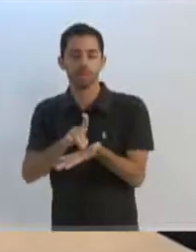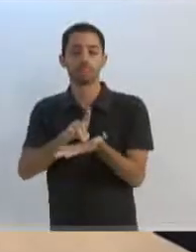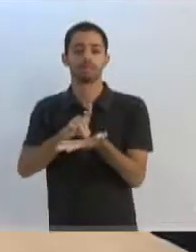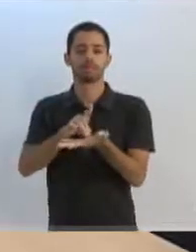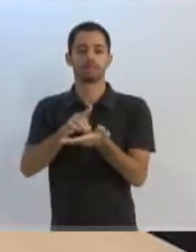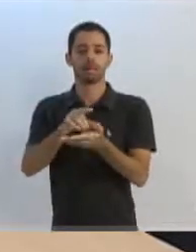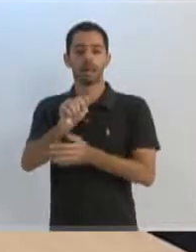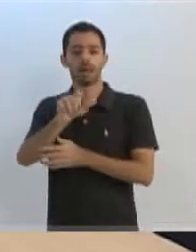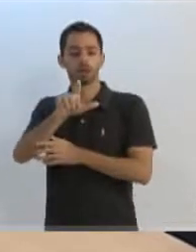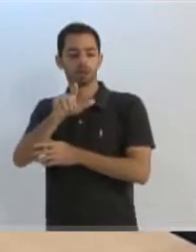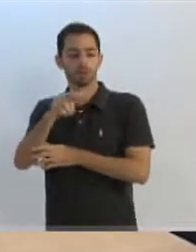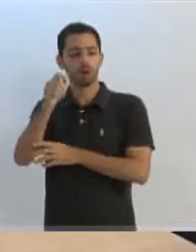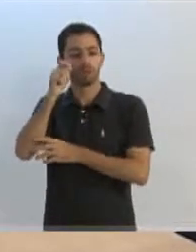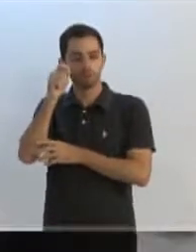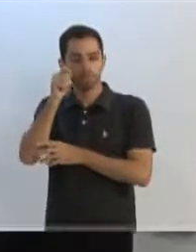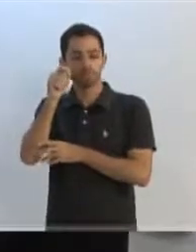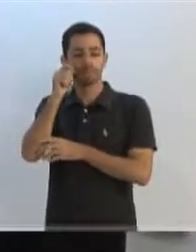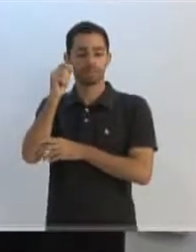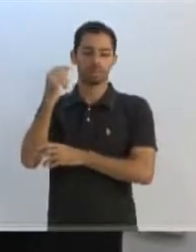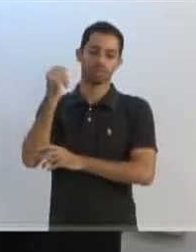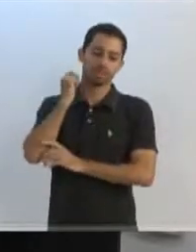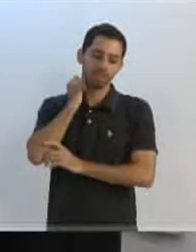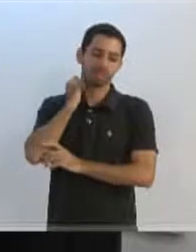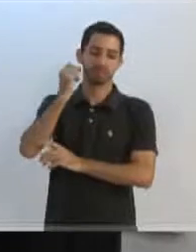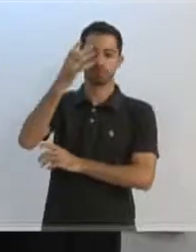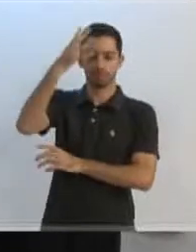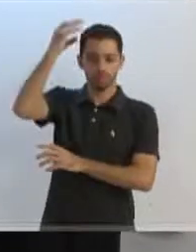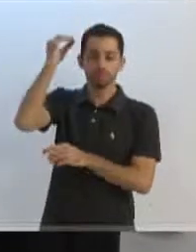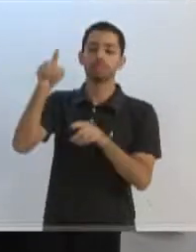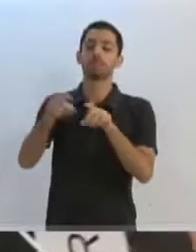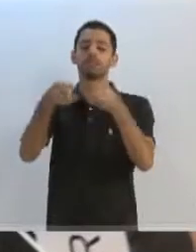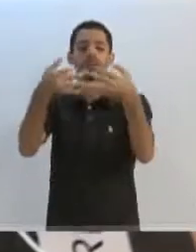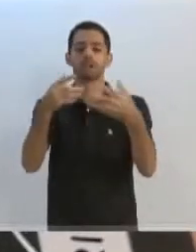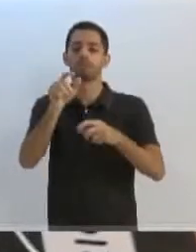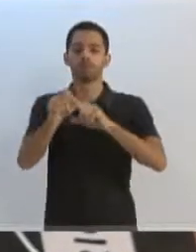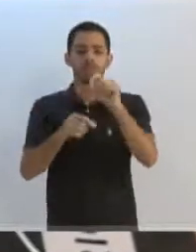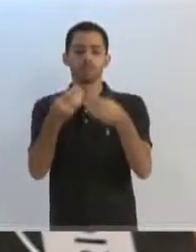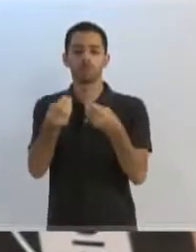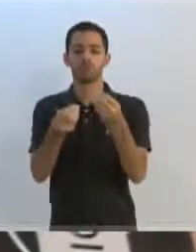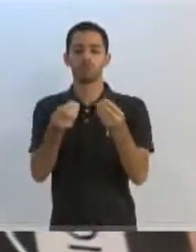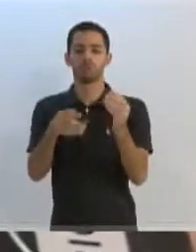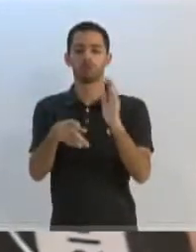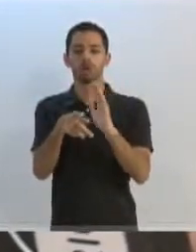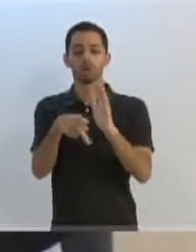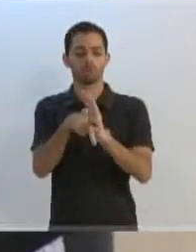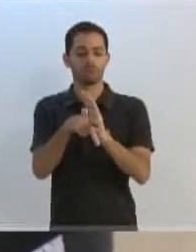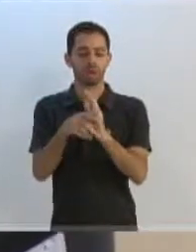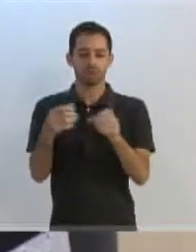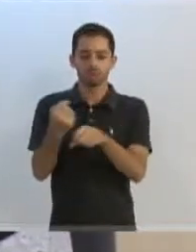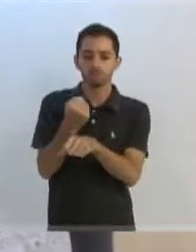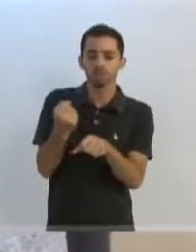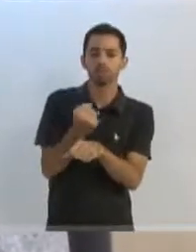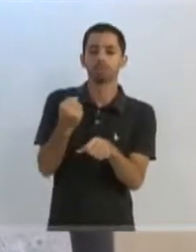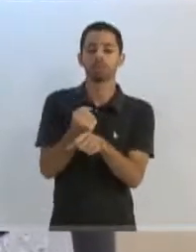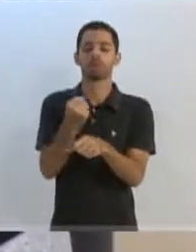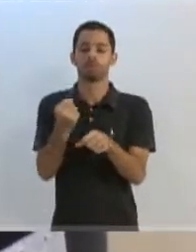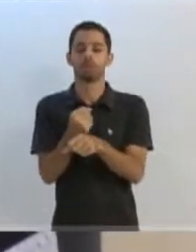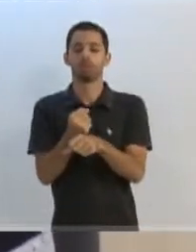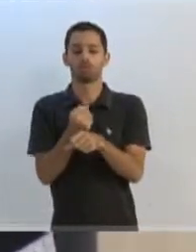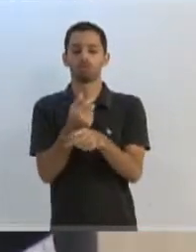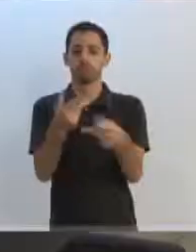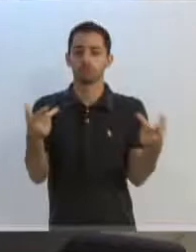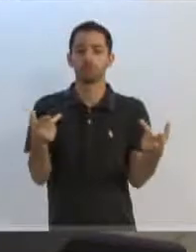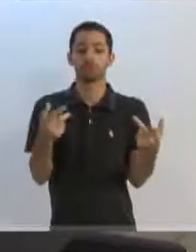almir silva e matias também onde tratamos os assuntos de regulação fundiária habitação onde fiz inúmeras cobranças no sentido de